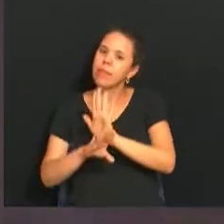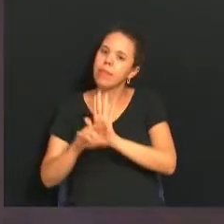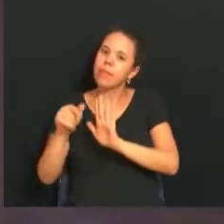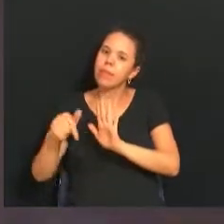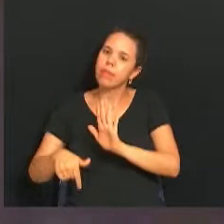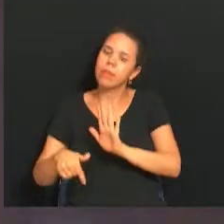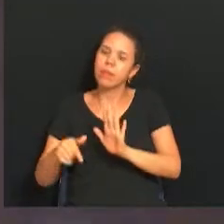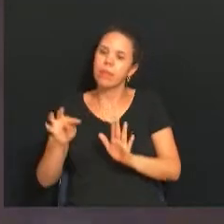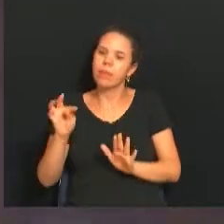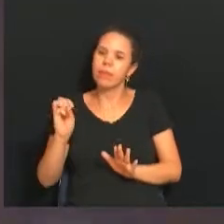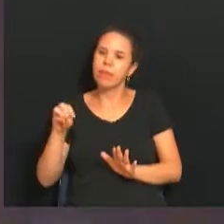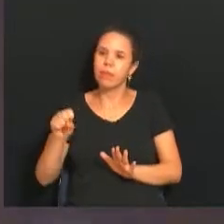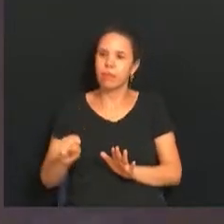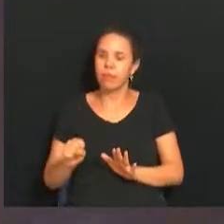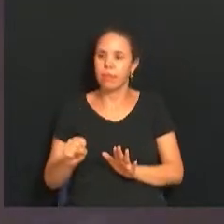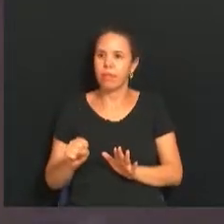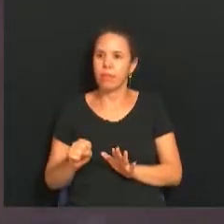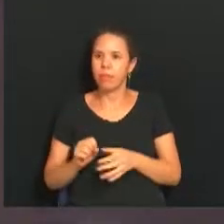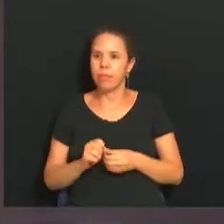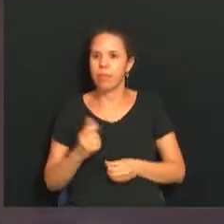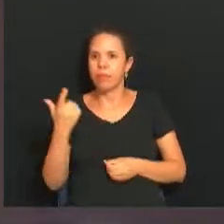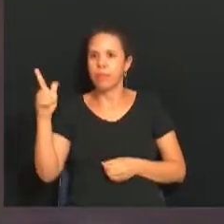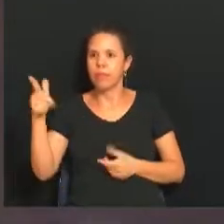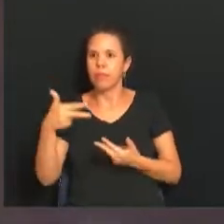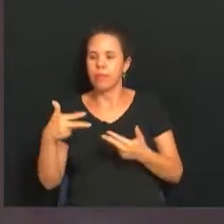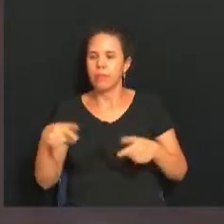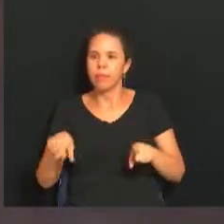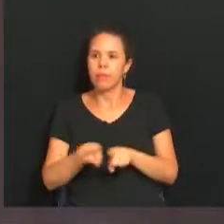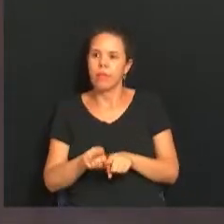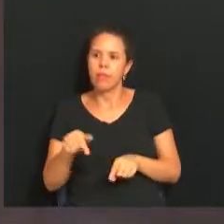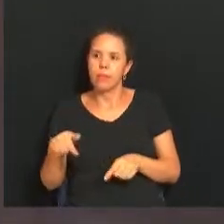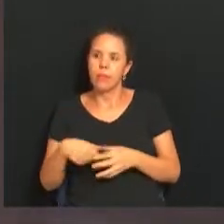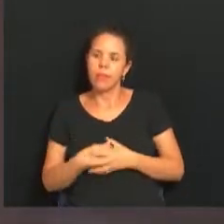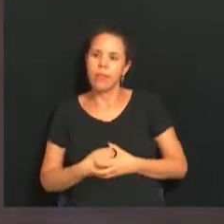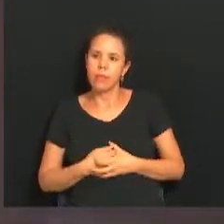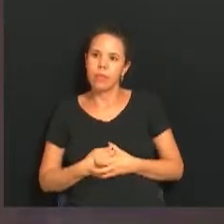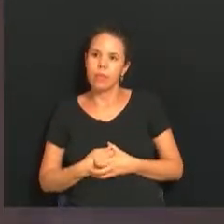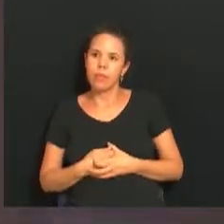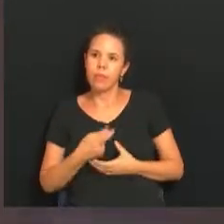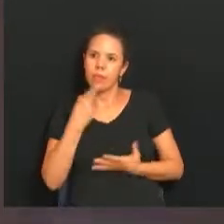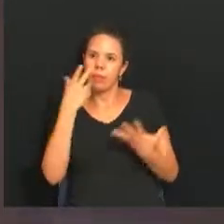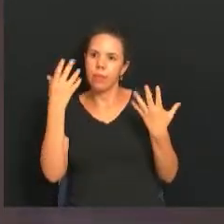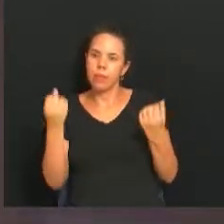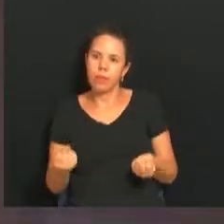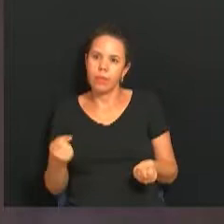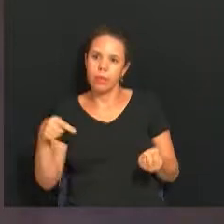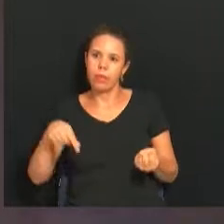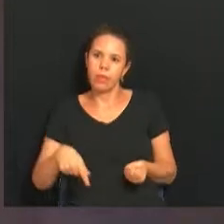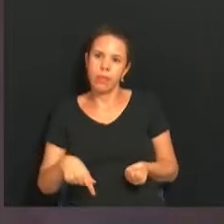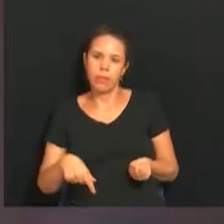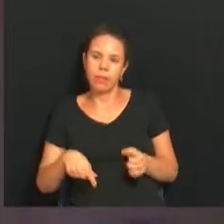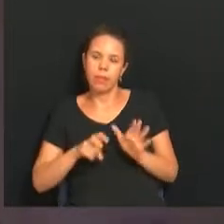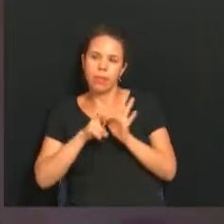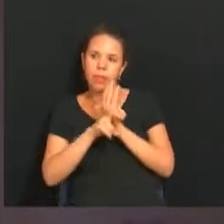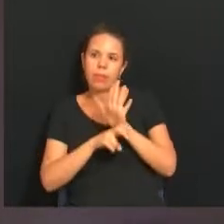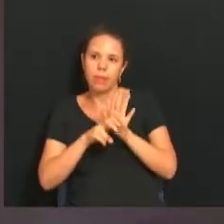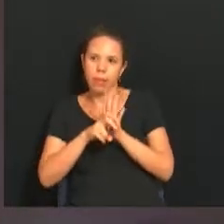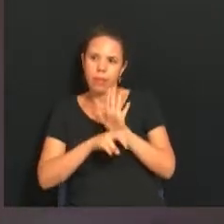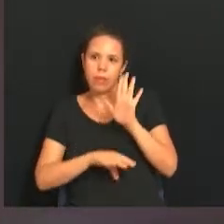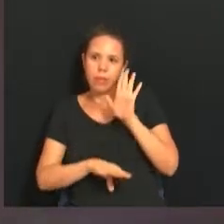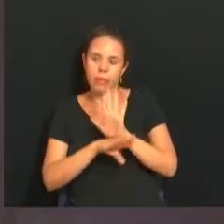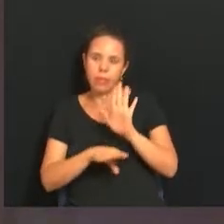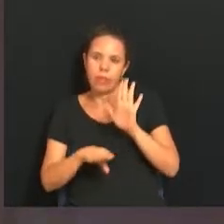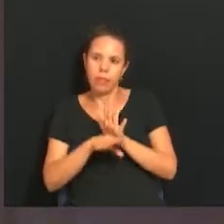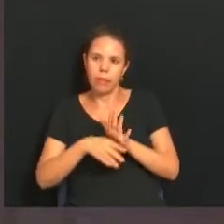Thomas, né? Não. Outras causas também, o senhor acabou abraçando, né? É cadeira de roda, é